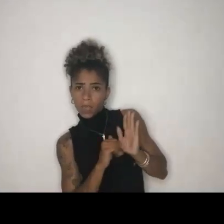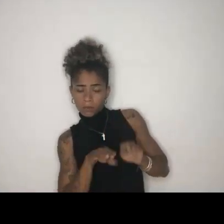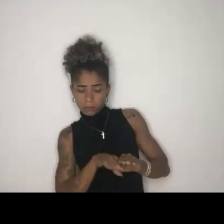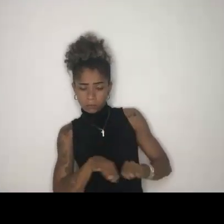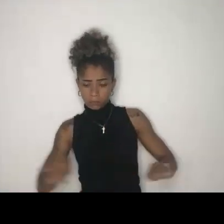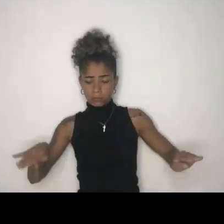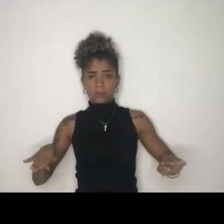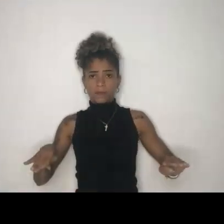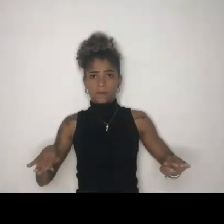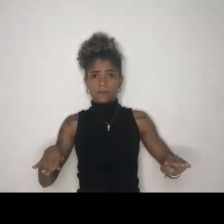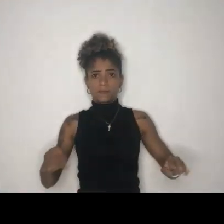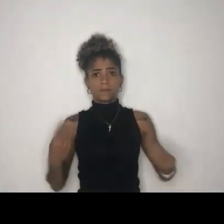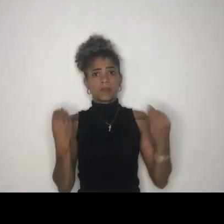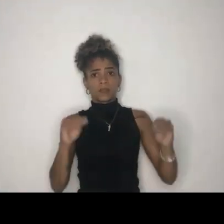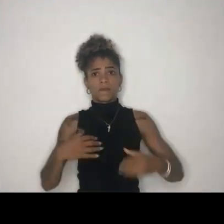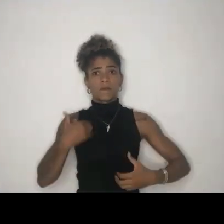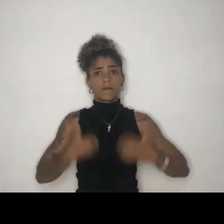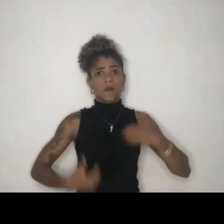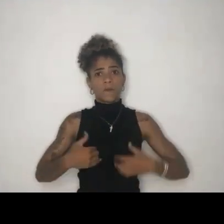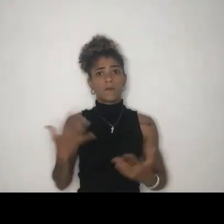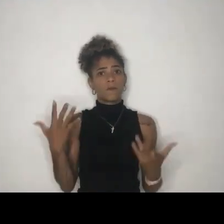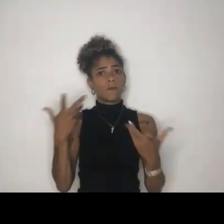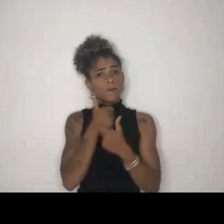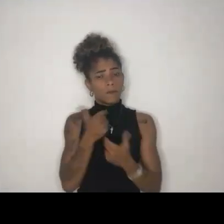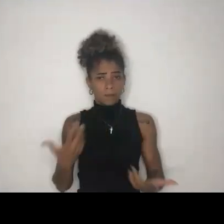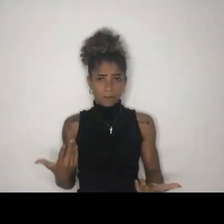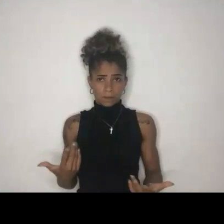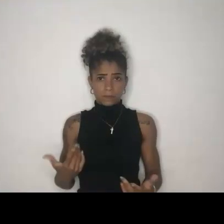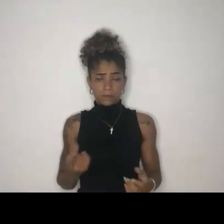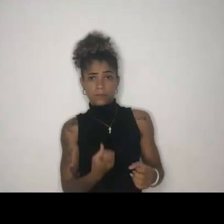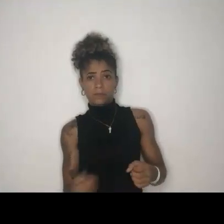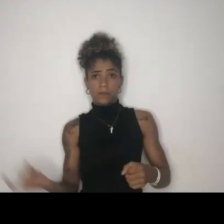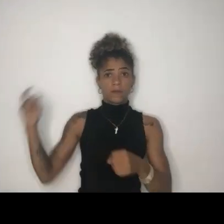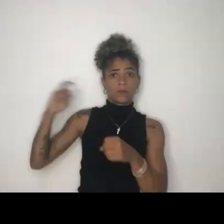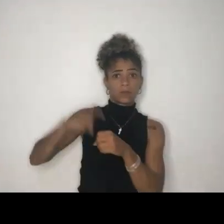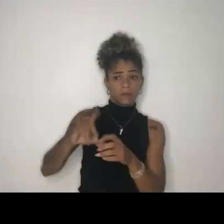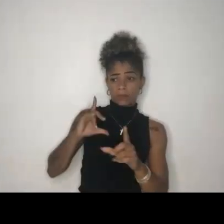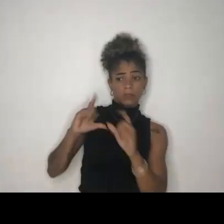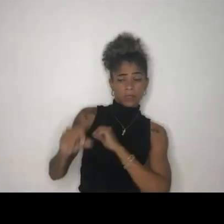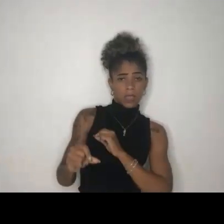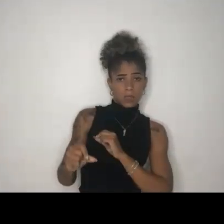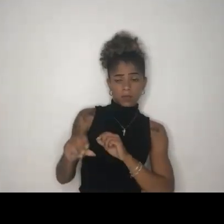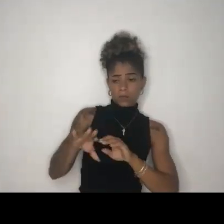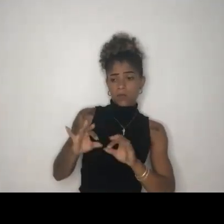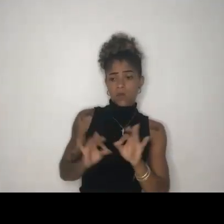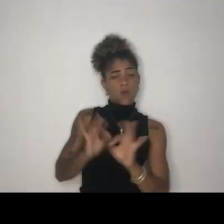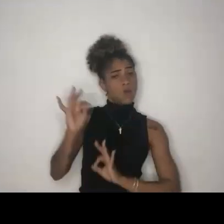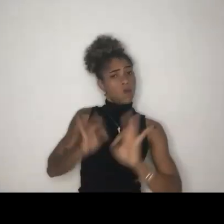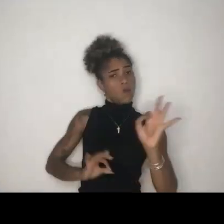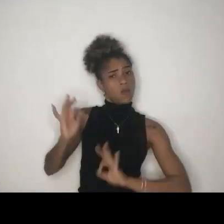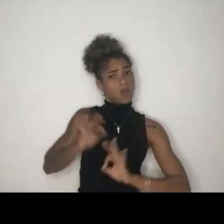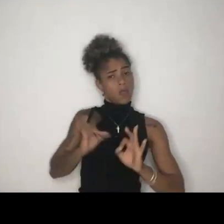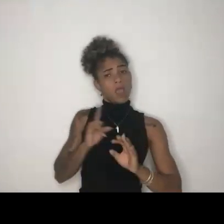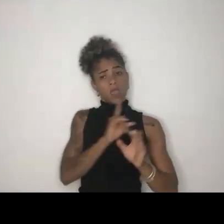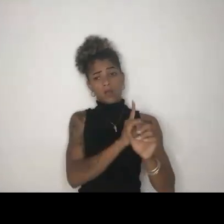palco aí eu botava uma roupa bonitinha para ir não é reunião quando eu voltava que eu tava saindo do poço todo arrumadinho aí eu voltava